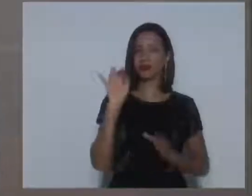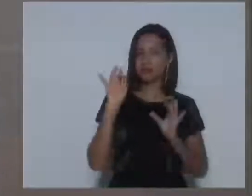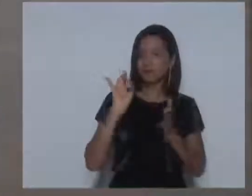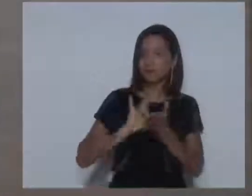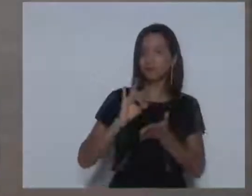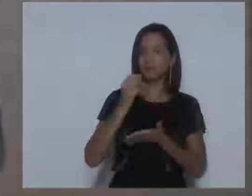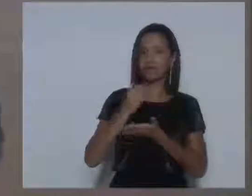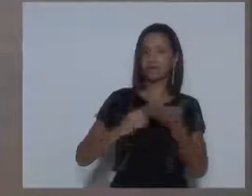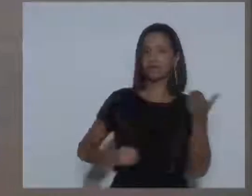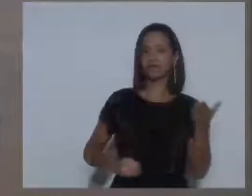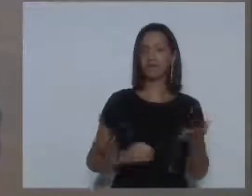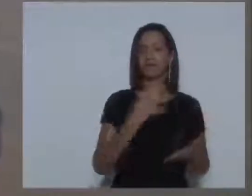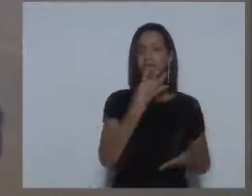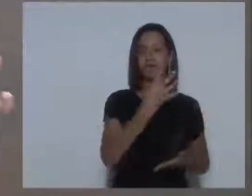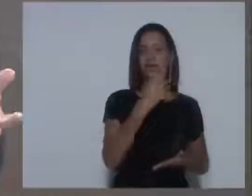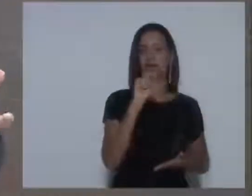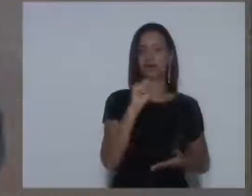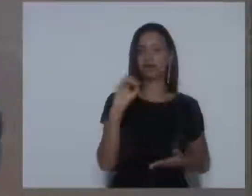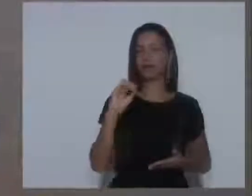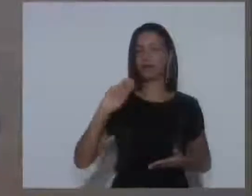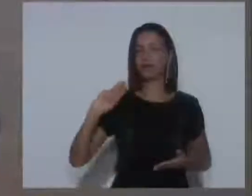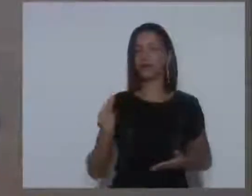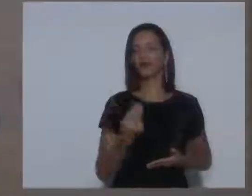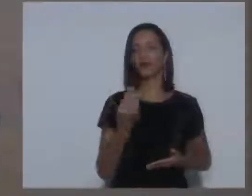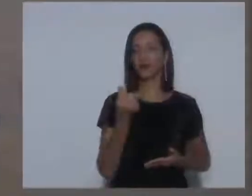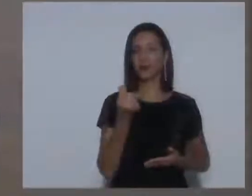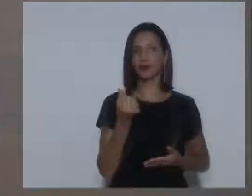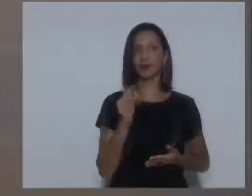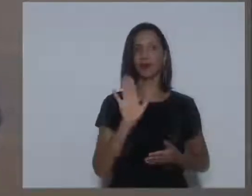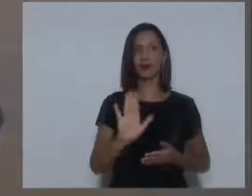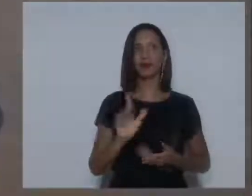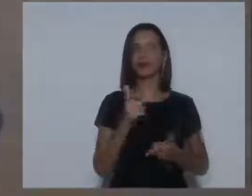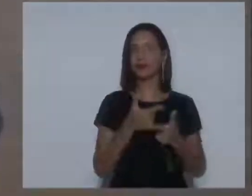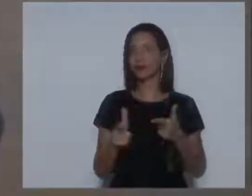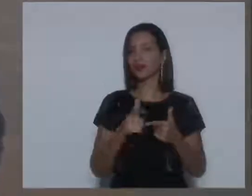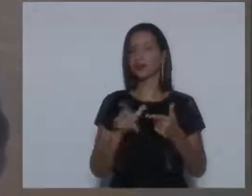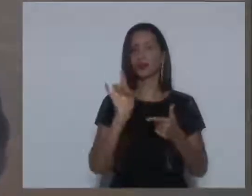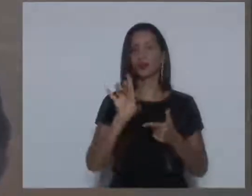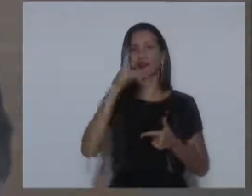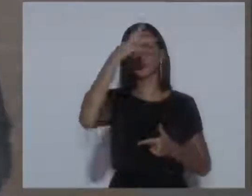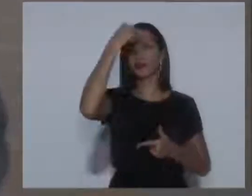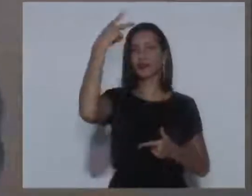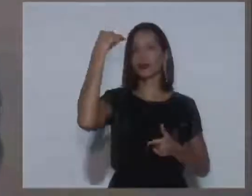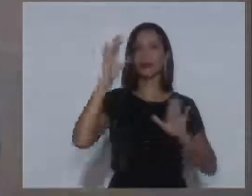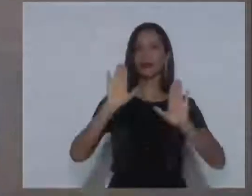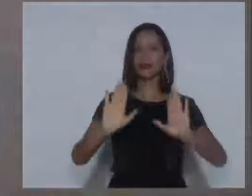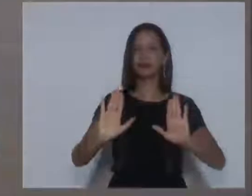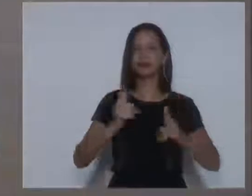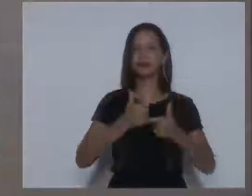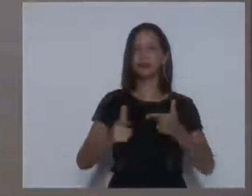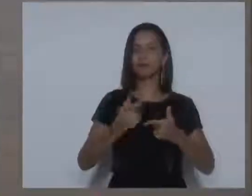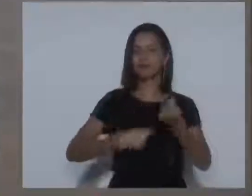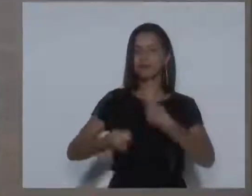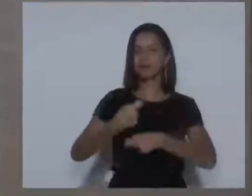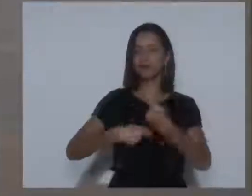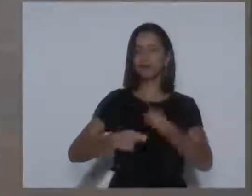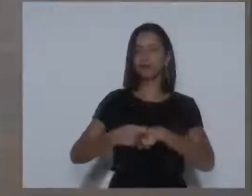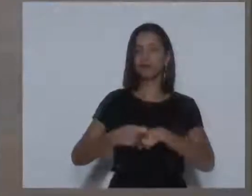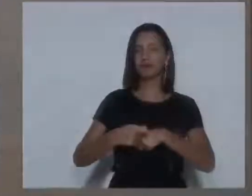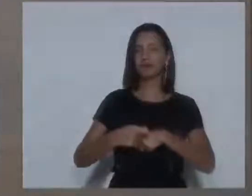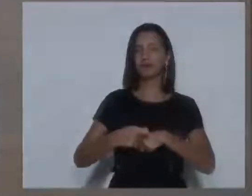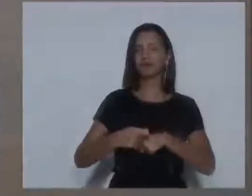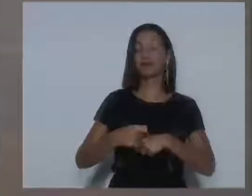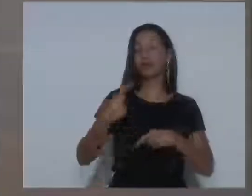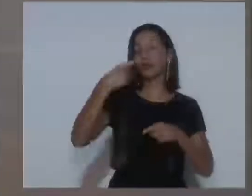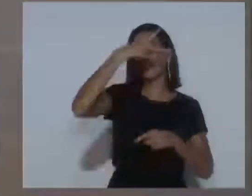de 480 milhões. O que ocorre aqui? Não é um problema só do prefeito, é um problema de governo, porque o governo acha que